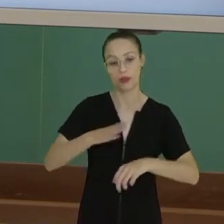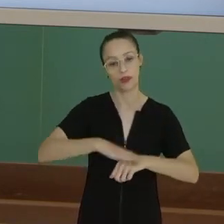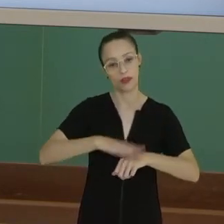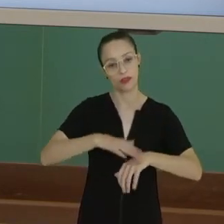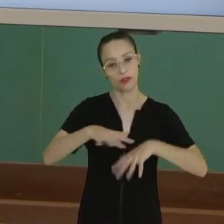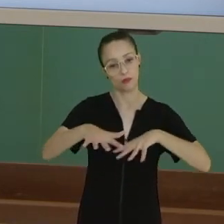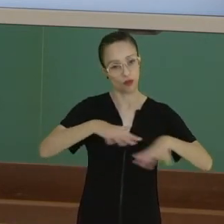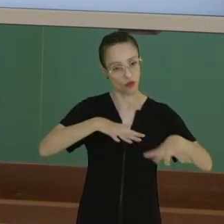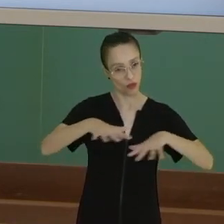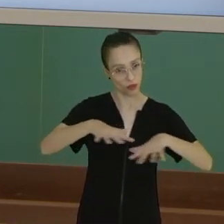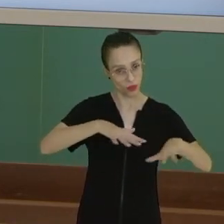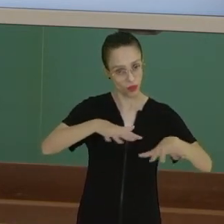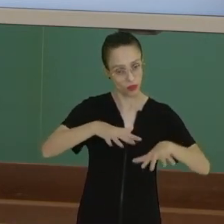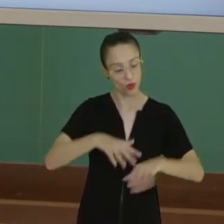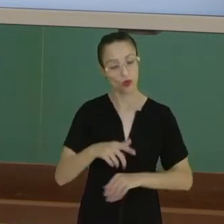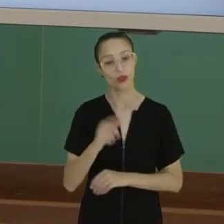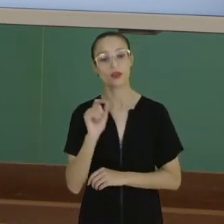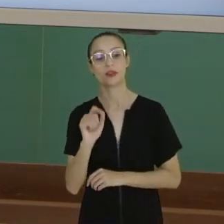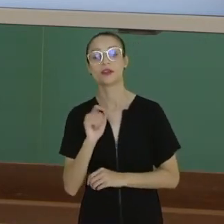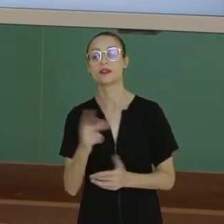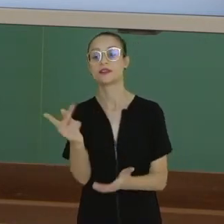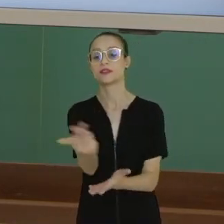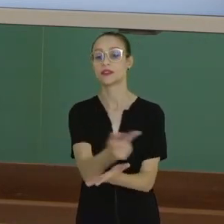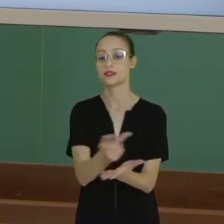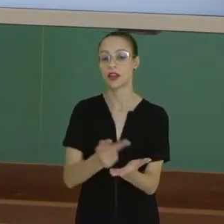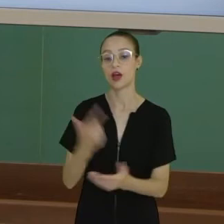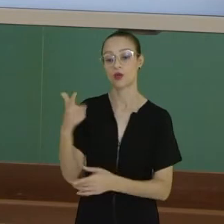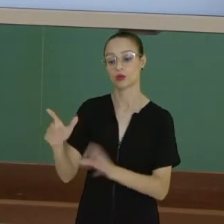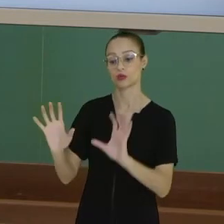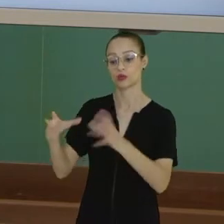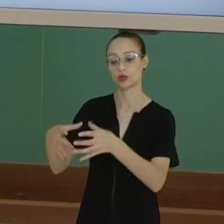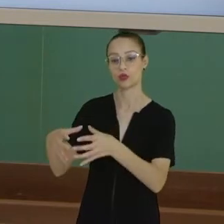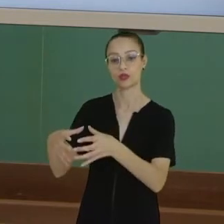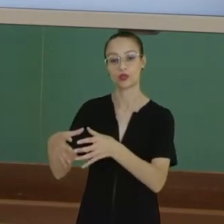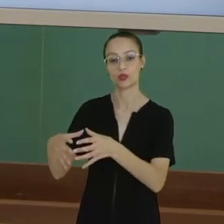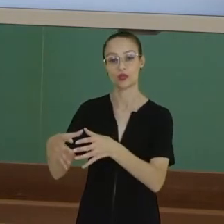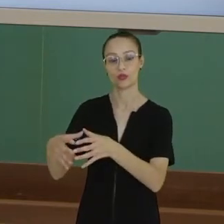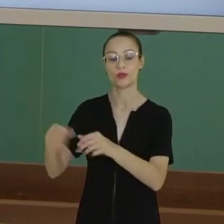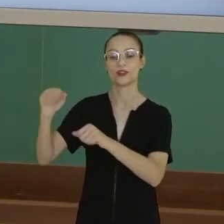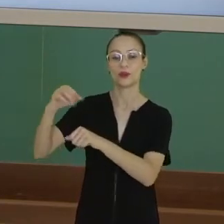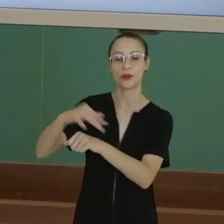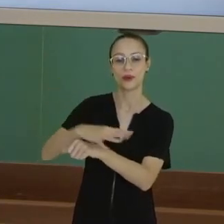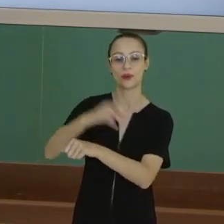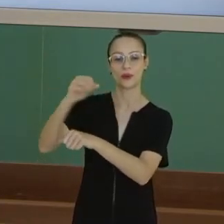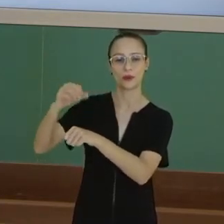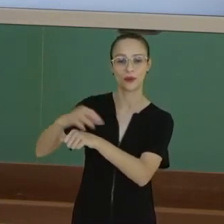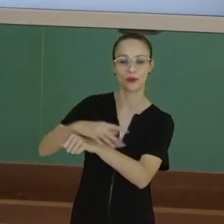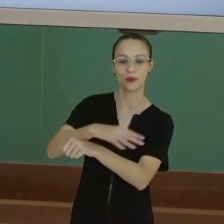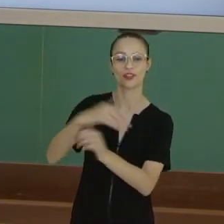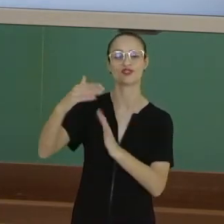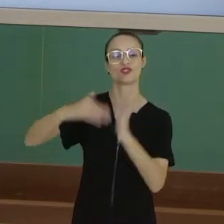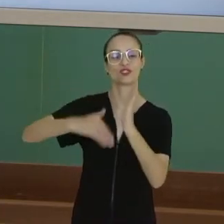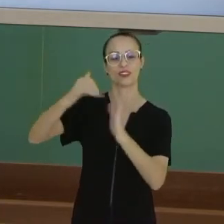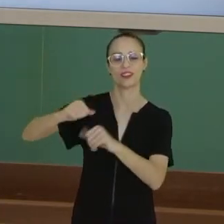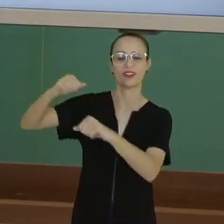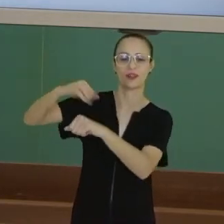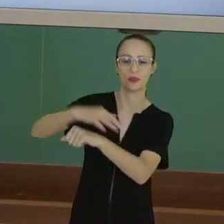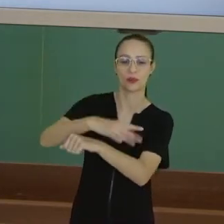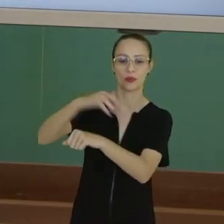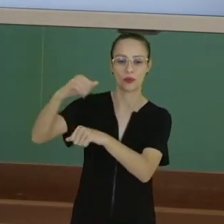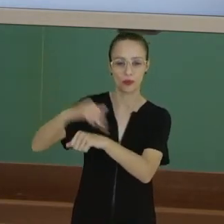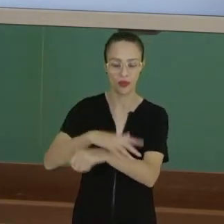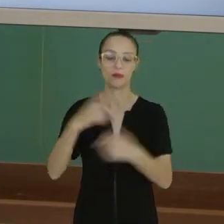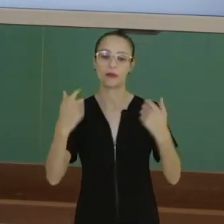movimentos dos dispositivos que desenhavam e a outra parte liberava a tinta. Então, assim, para desenhar, precisava